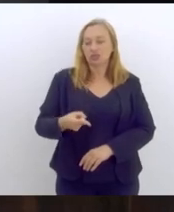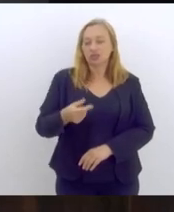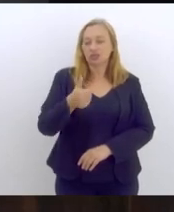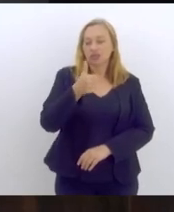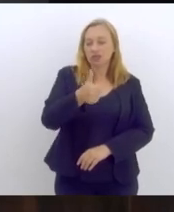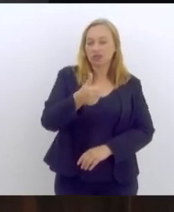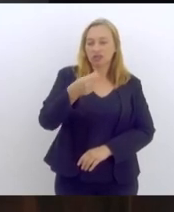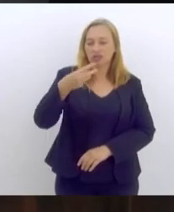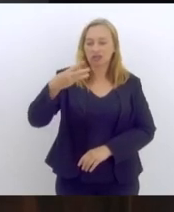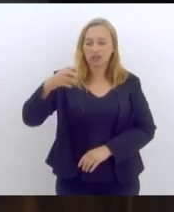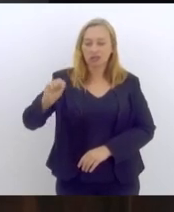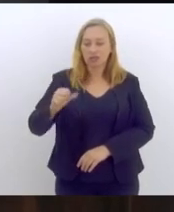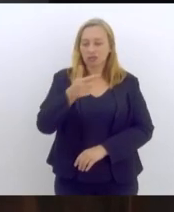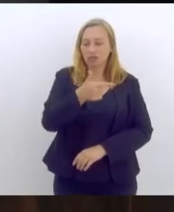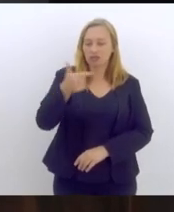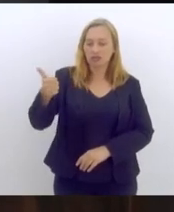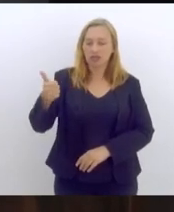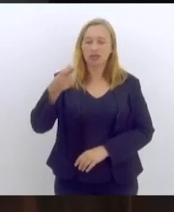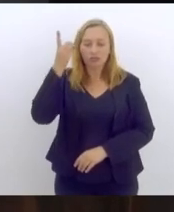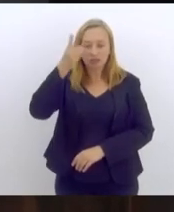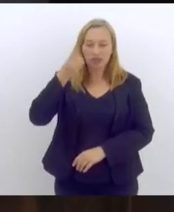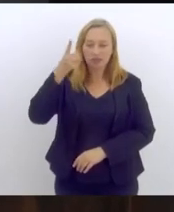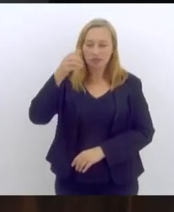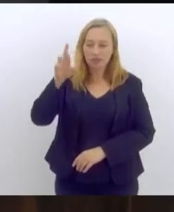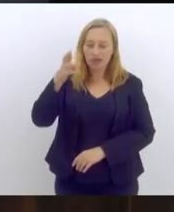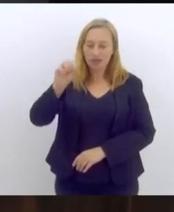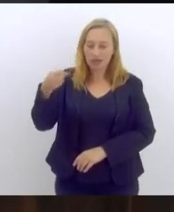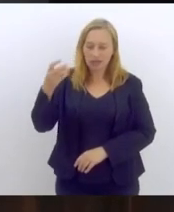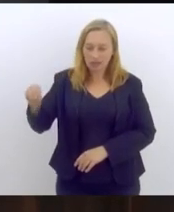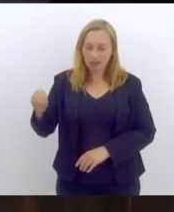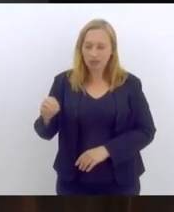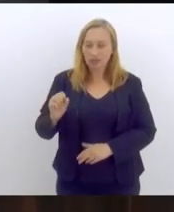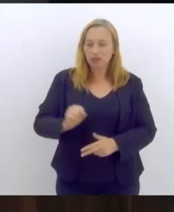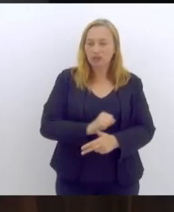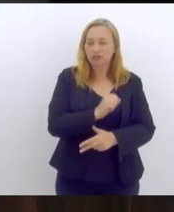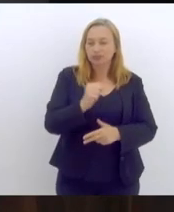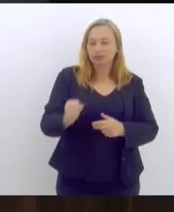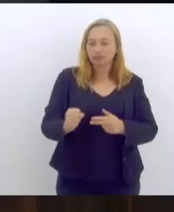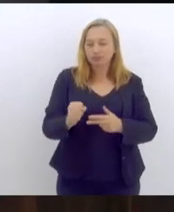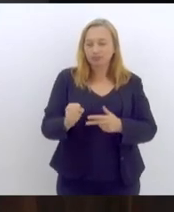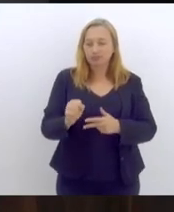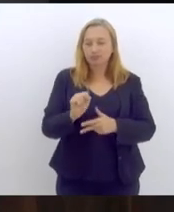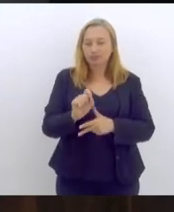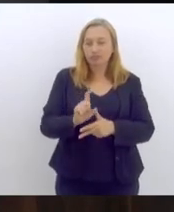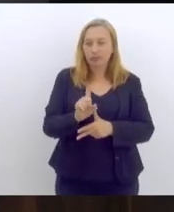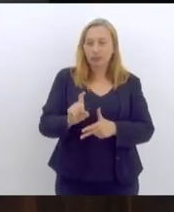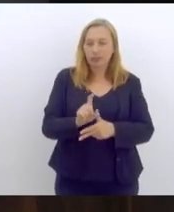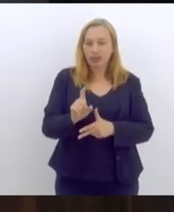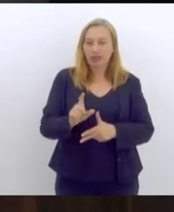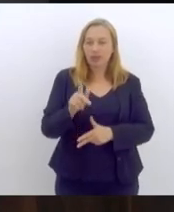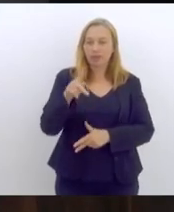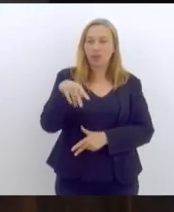3.318/2020, de autoria do deputado Brazão, que autoriza o Poder Executivo a instalar uma unidade do Poupa Tempo no município de Niterói, Rio de